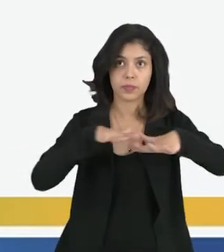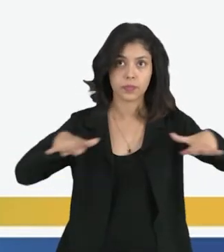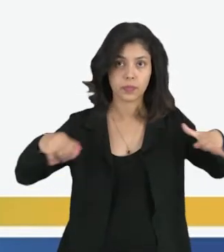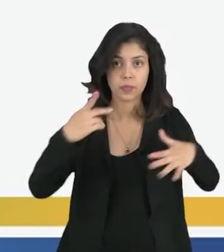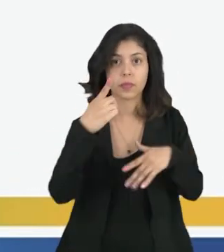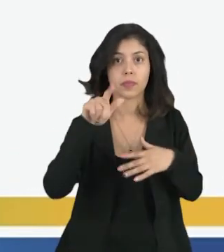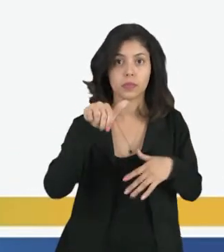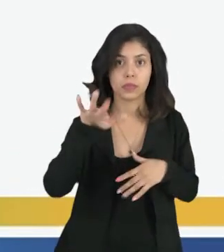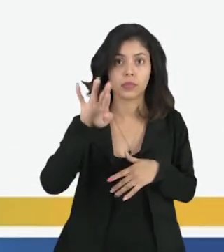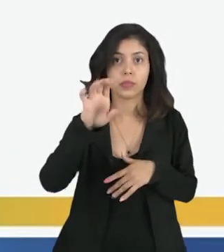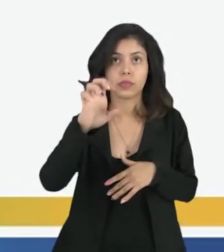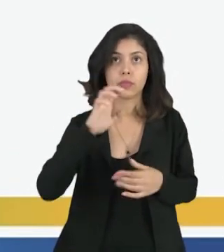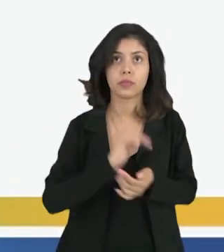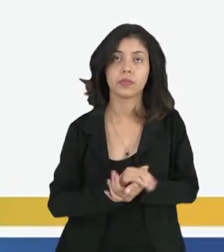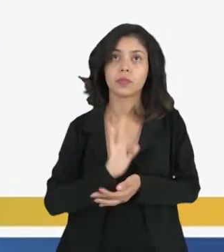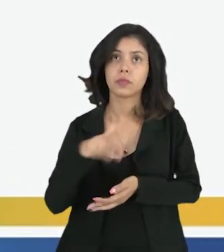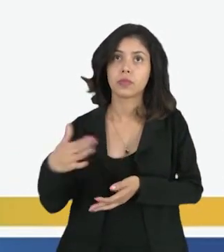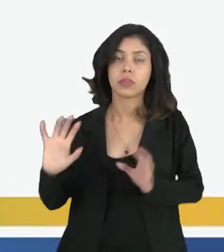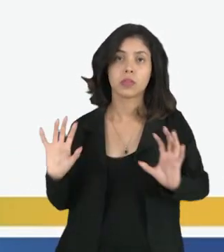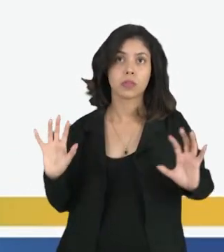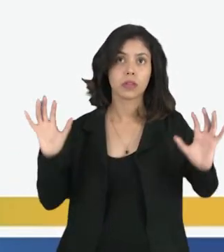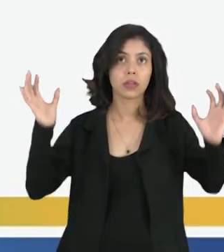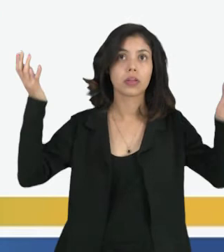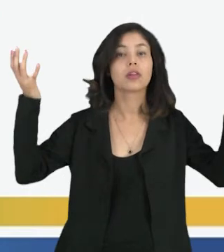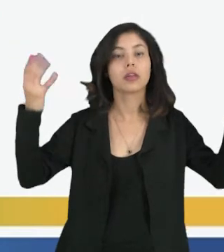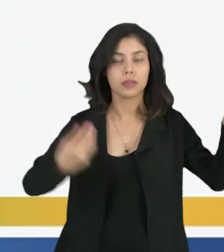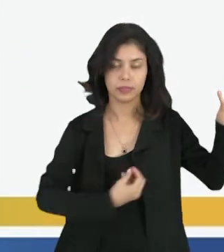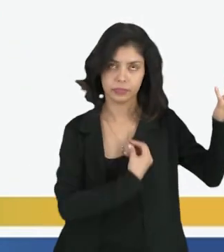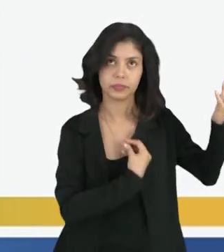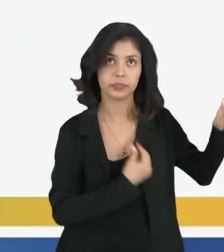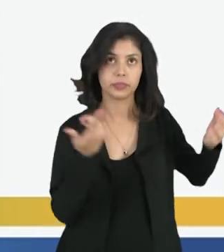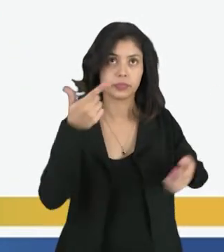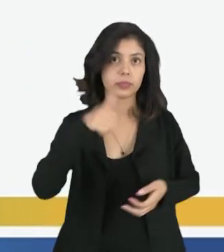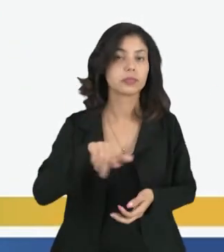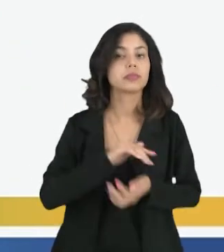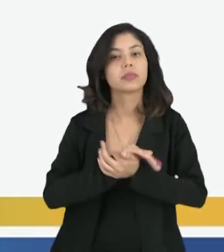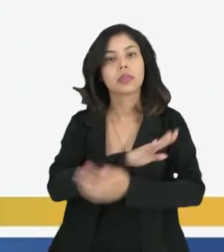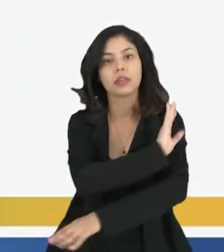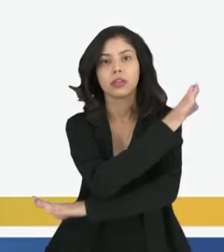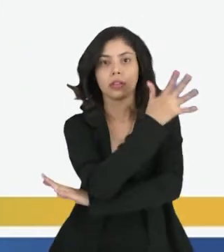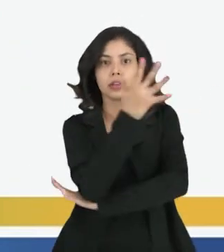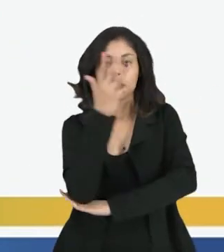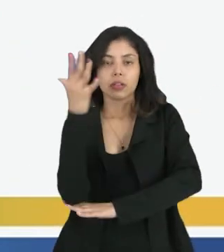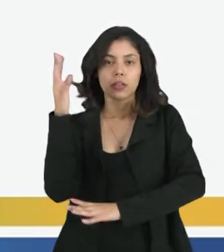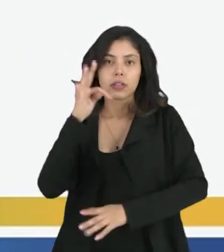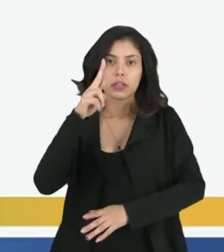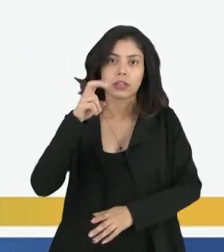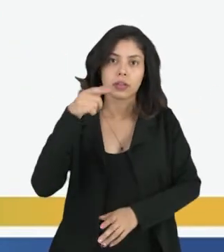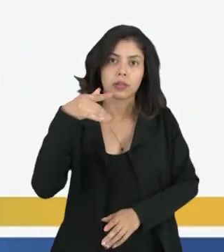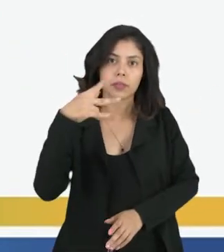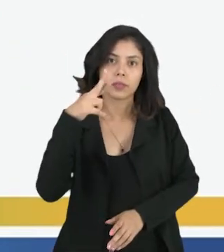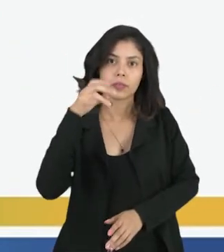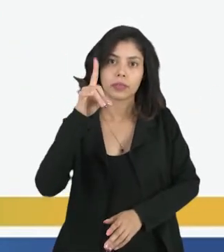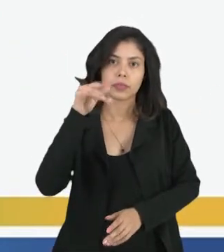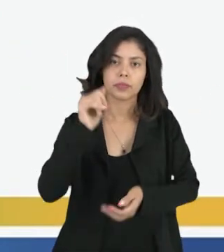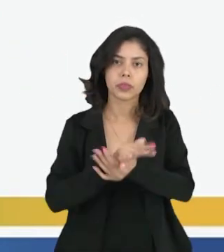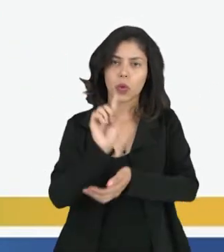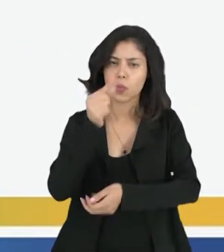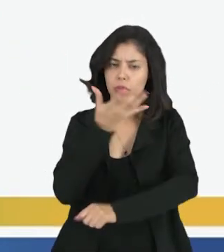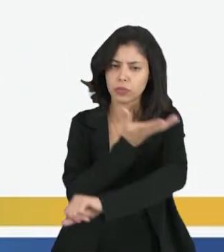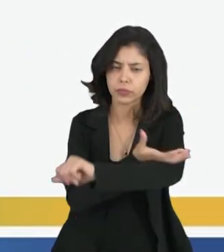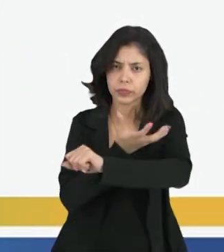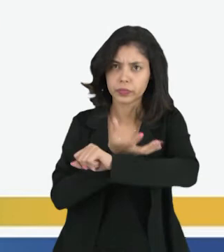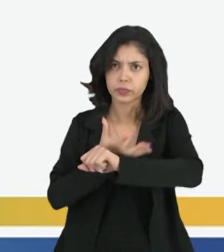de planícies. E aí, quanto ao clima, eu vou ter a presença, de novo, de floresta temperada e um pouco de